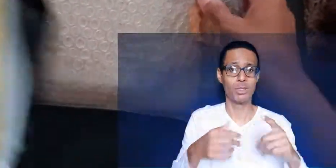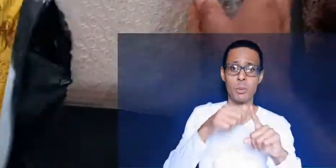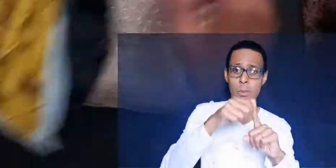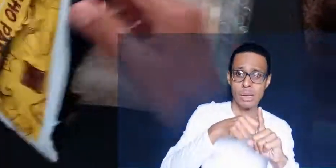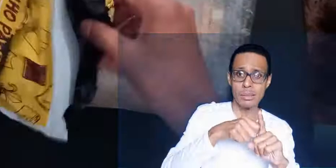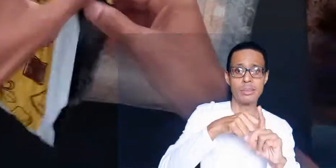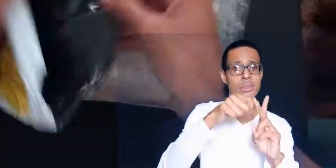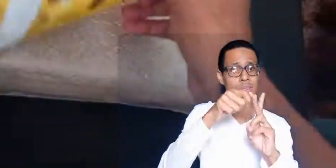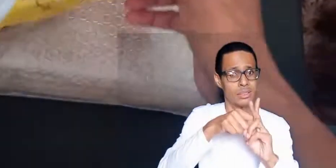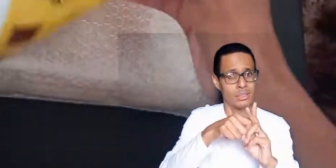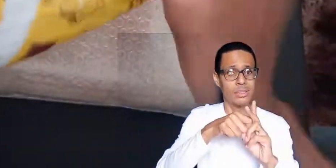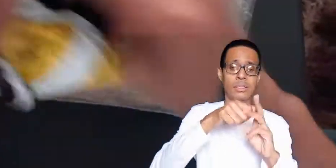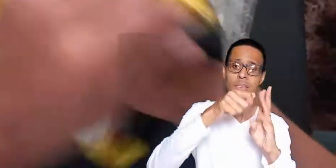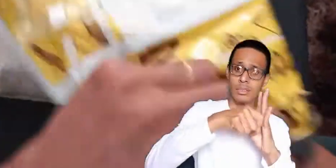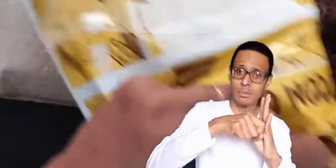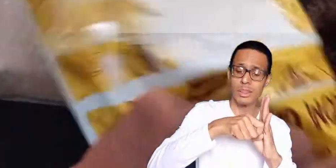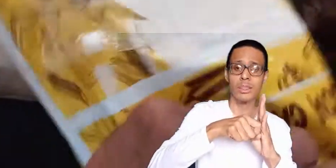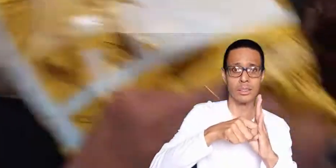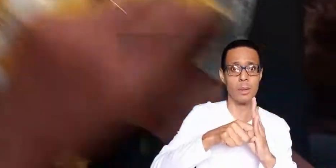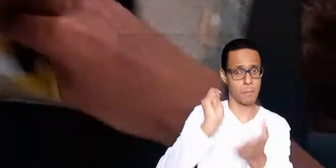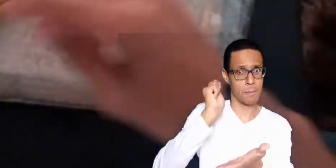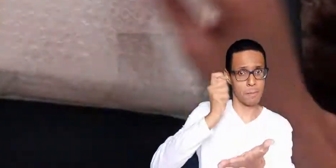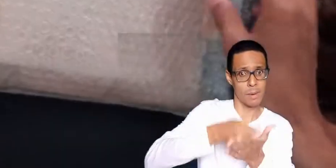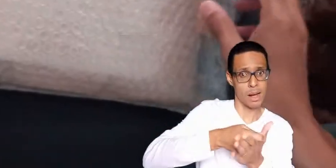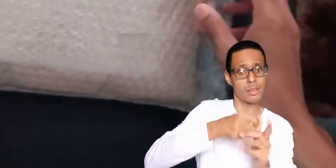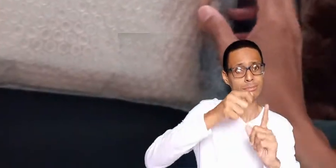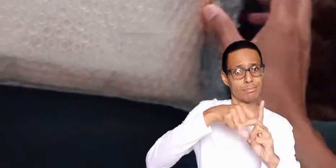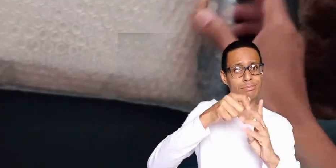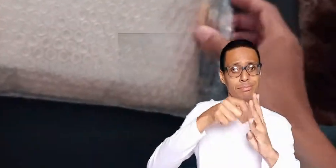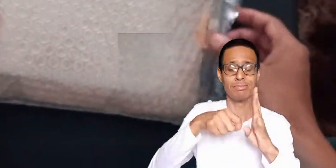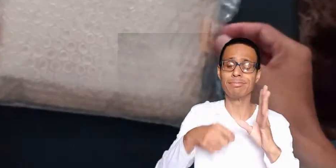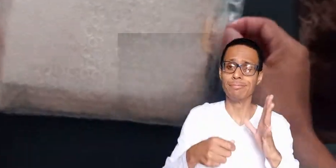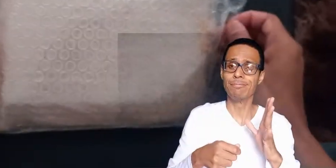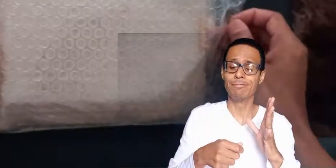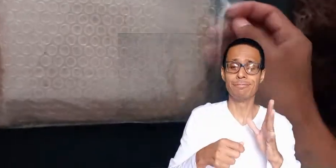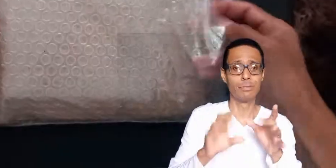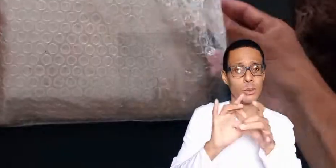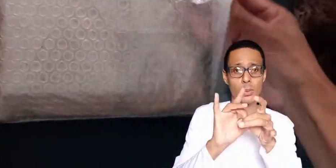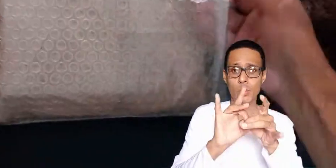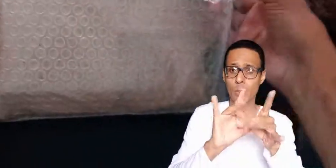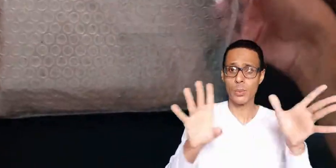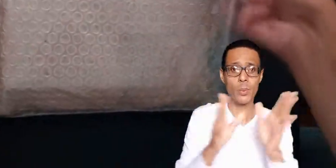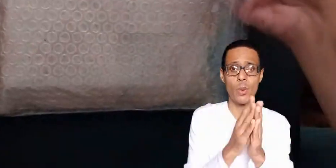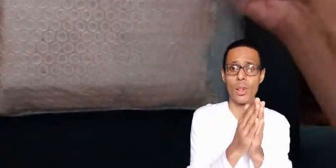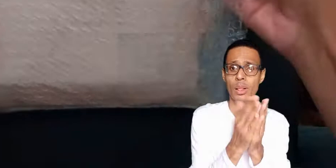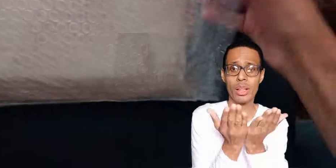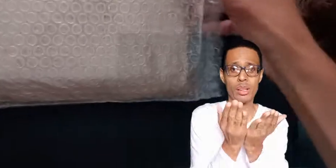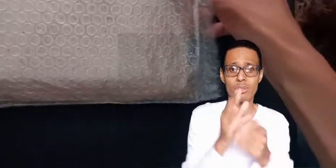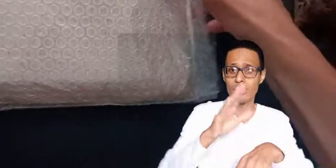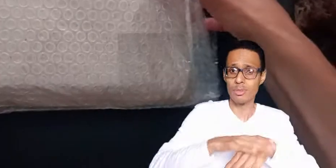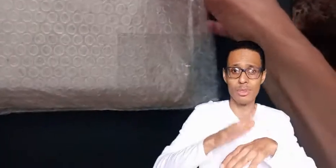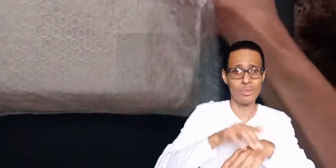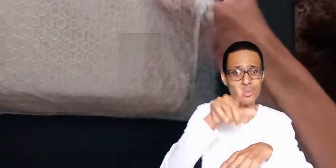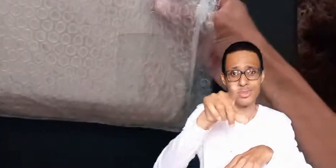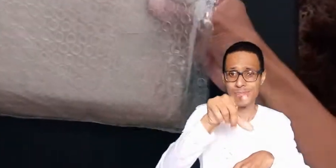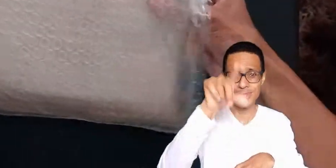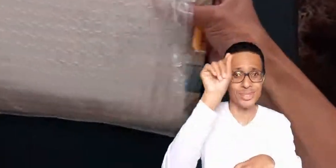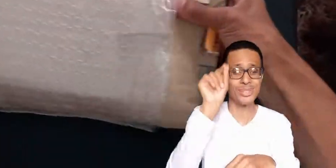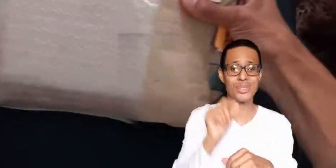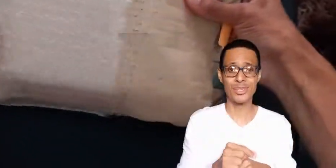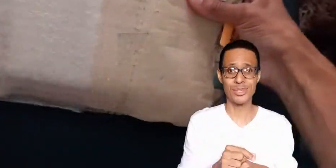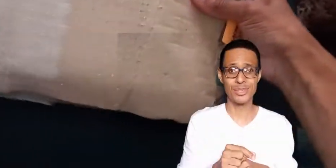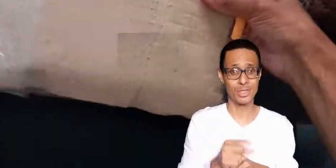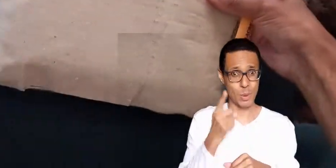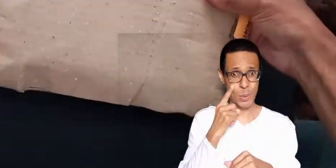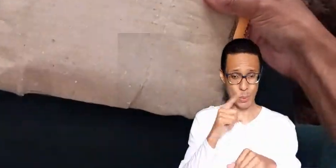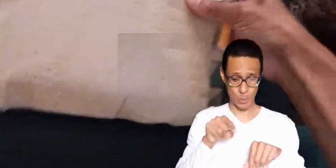você tiver à sua disposição. Então nós temos aqui